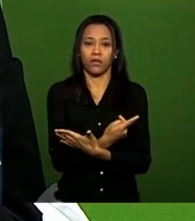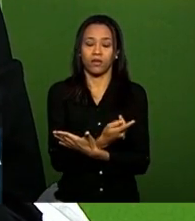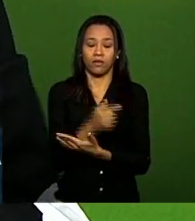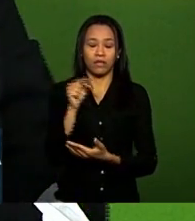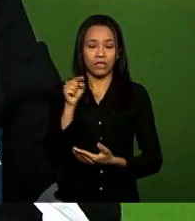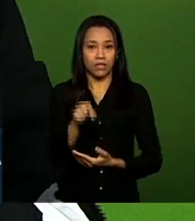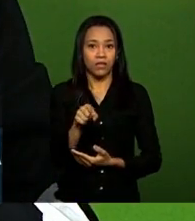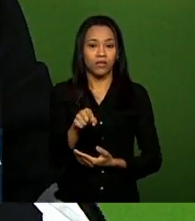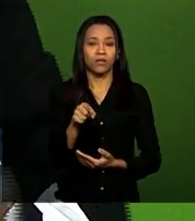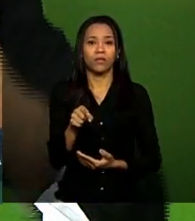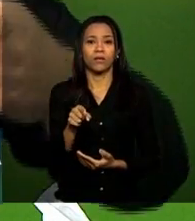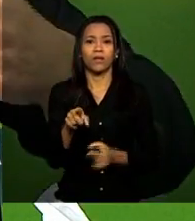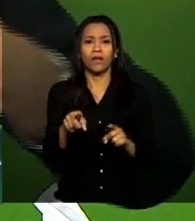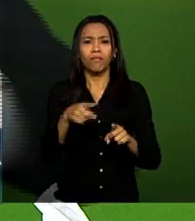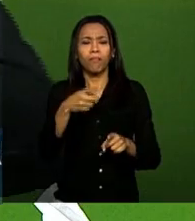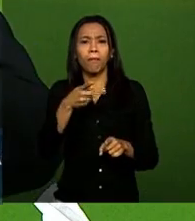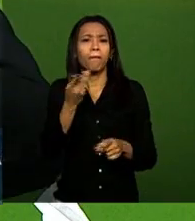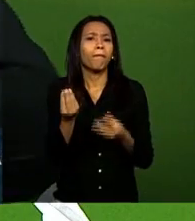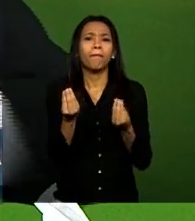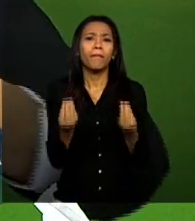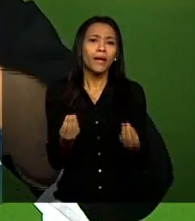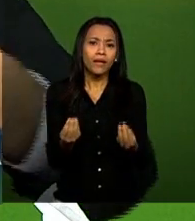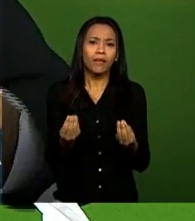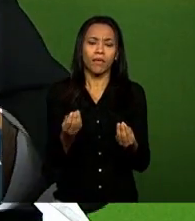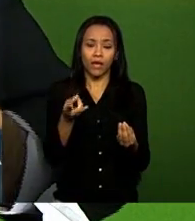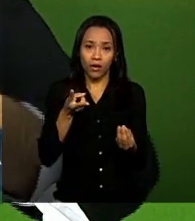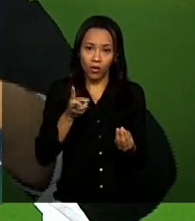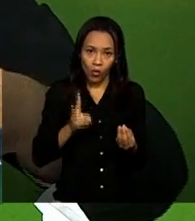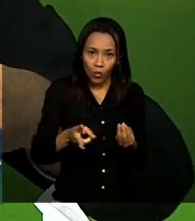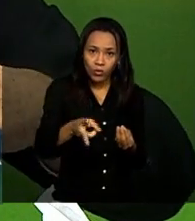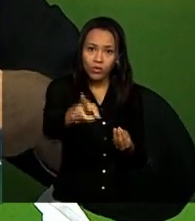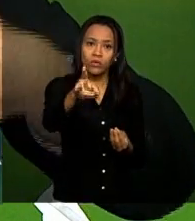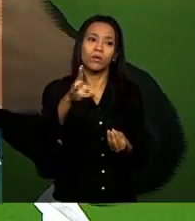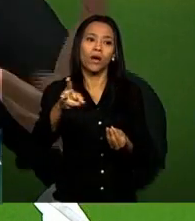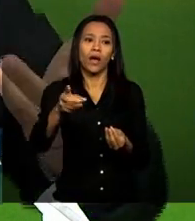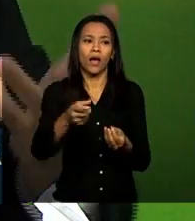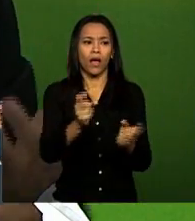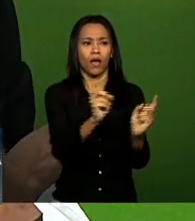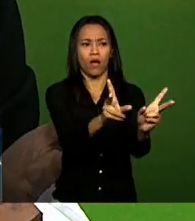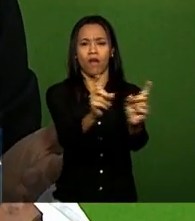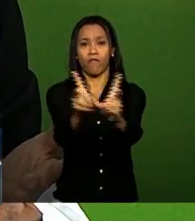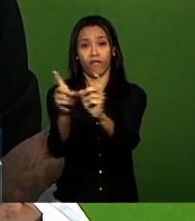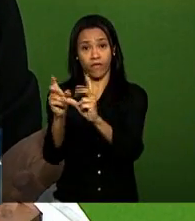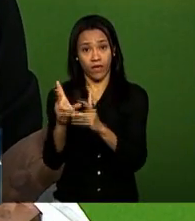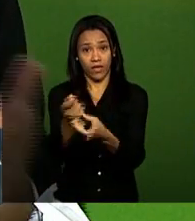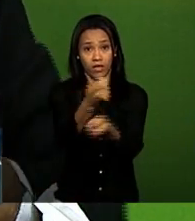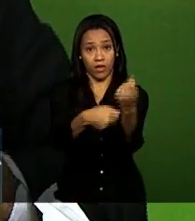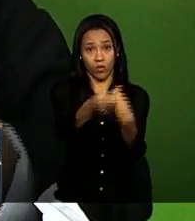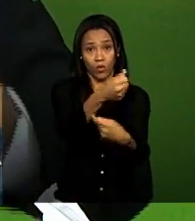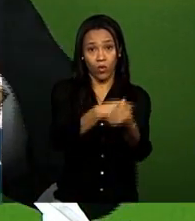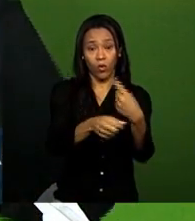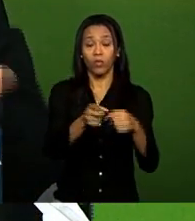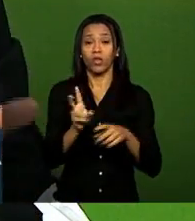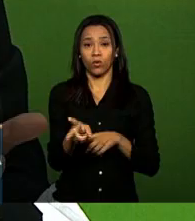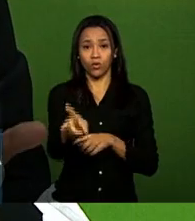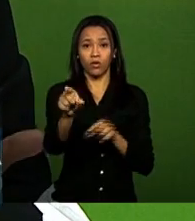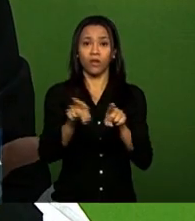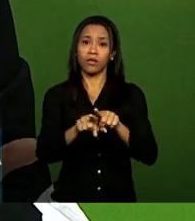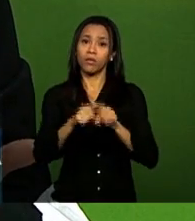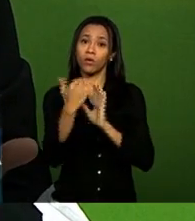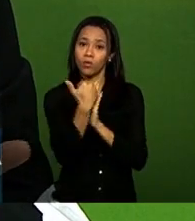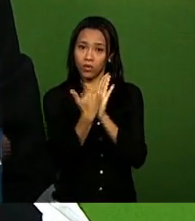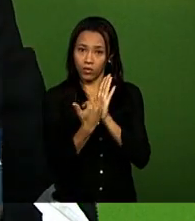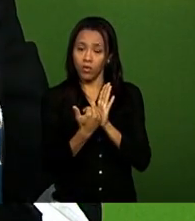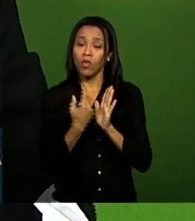importante corretamente para sustentar a atividade econômica preservar programas e vamos continuar com essa